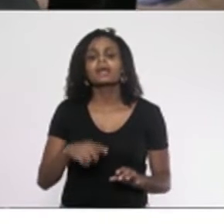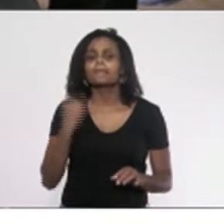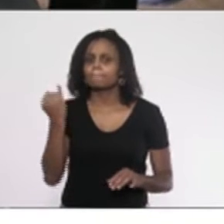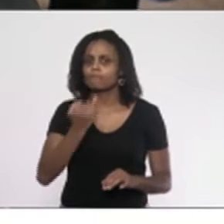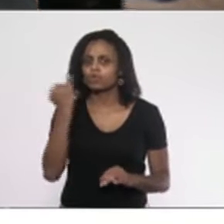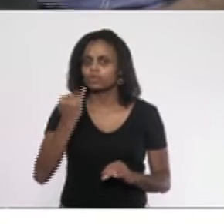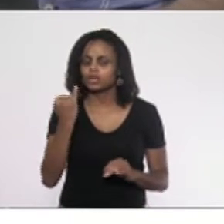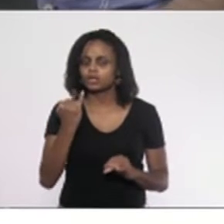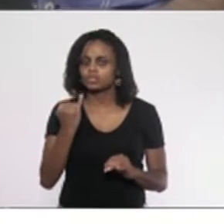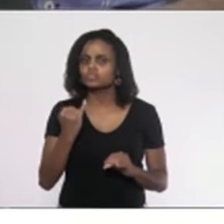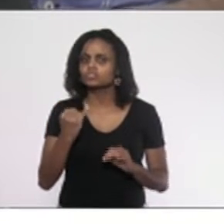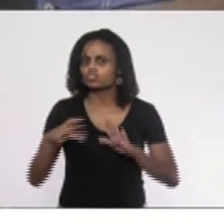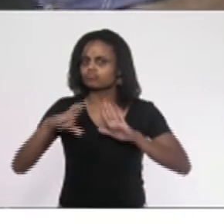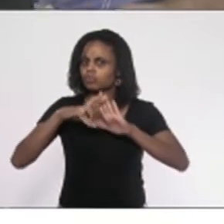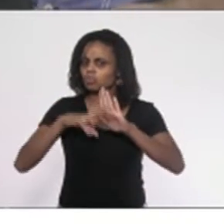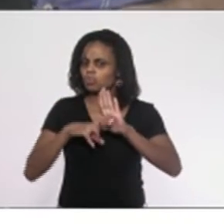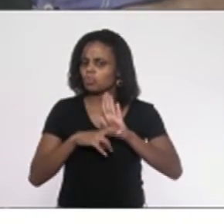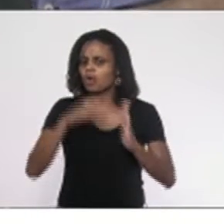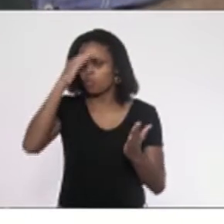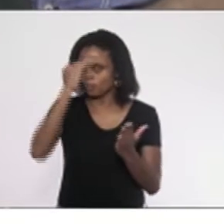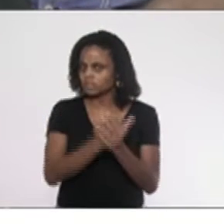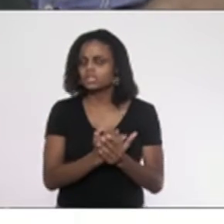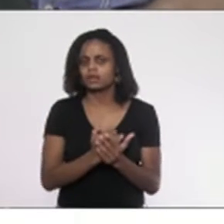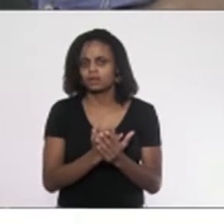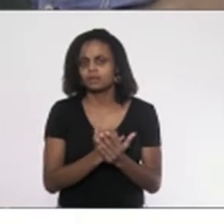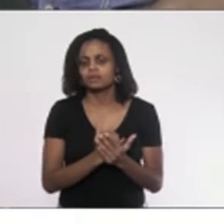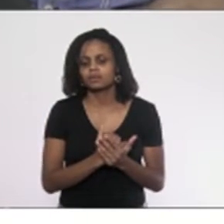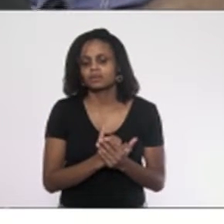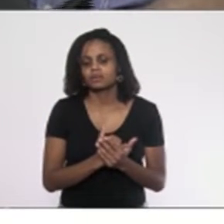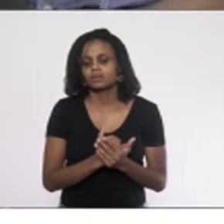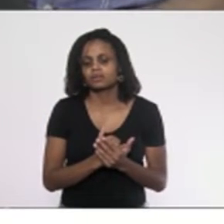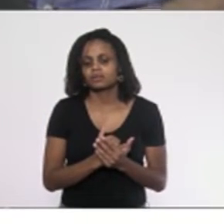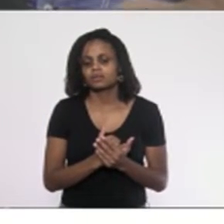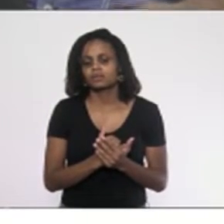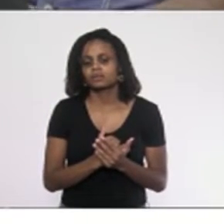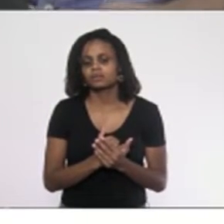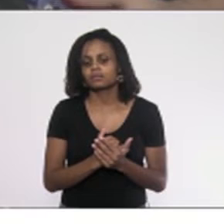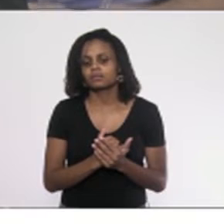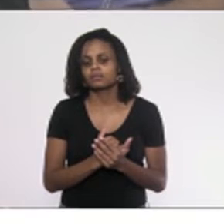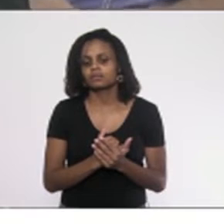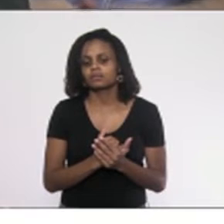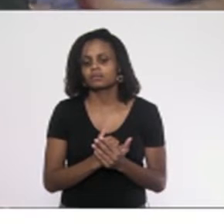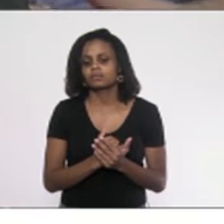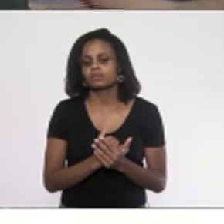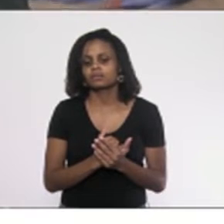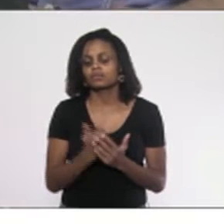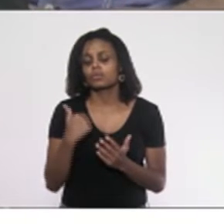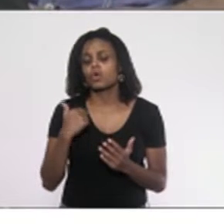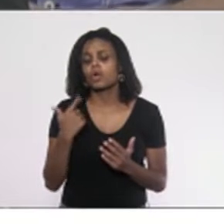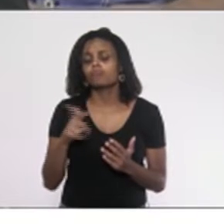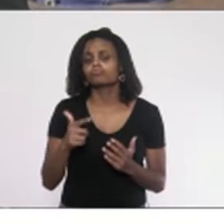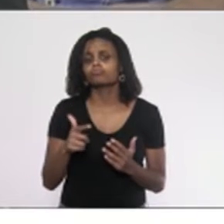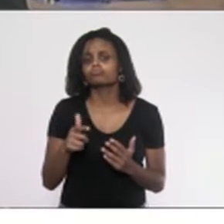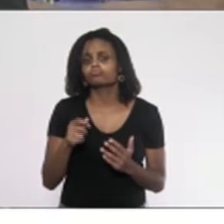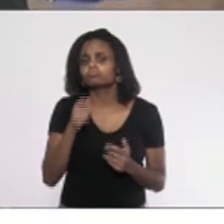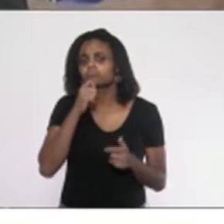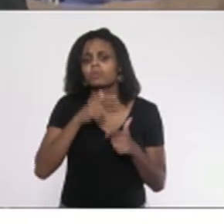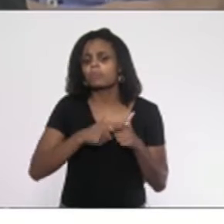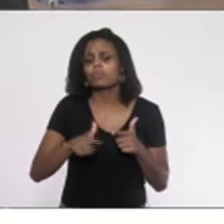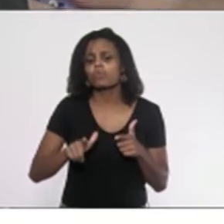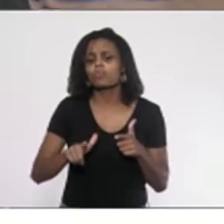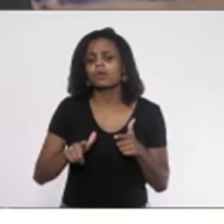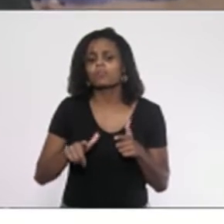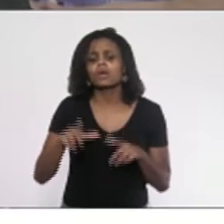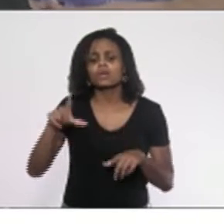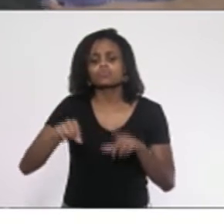nas comissões. Mas esse é o meu entendimento. Então, por exemplo, não vejo nenhum problema que os destaques sejam apresentados